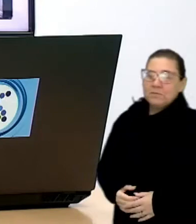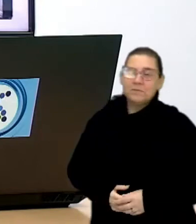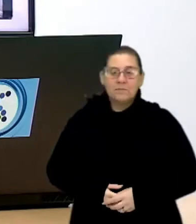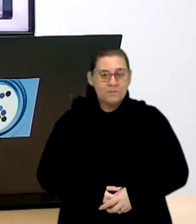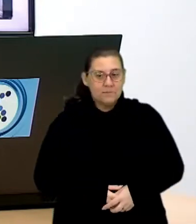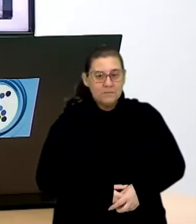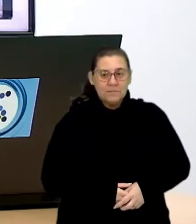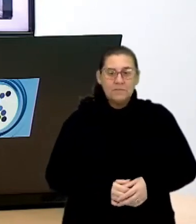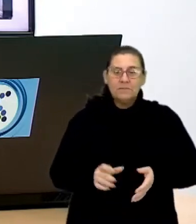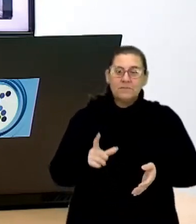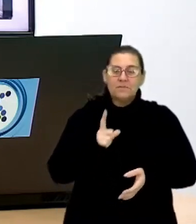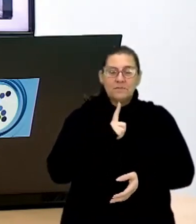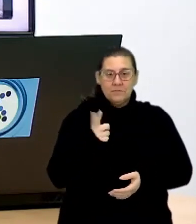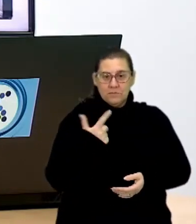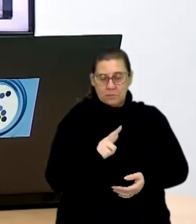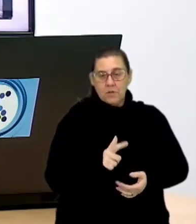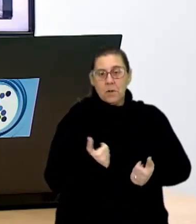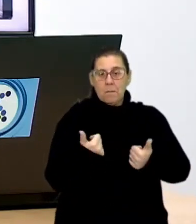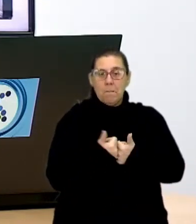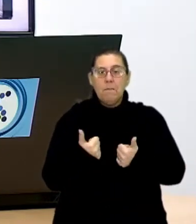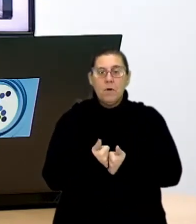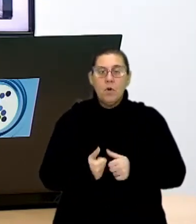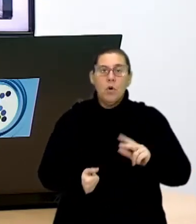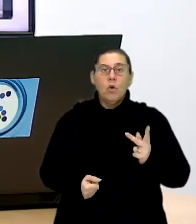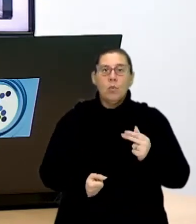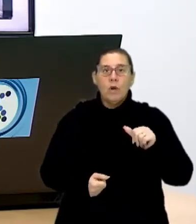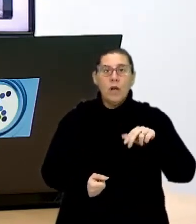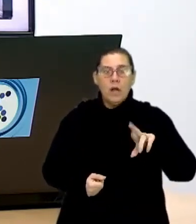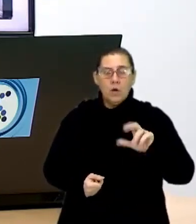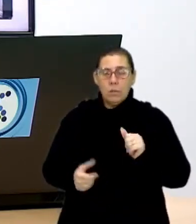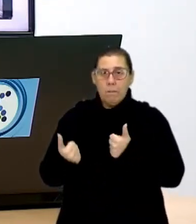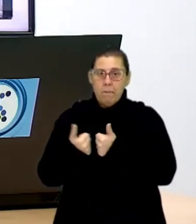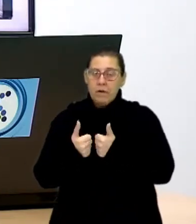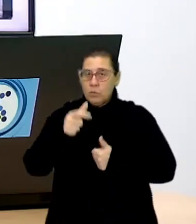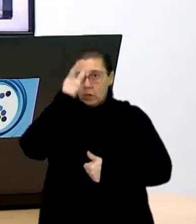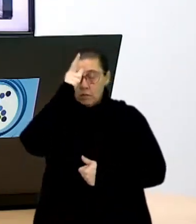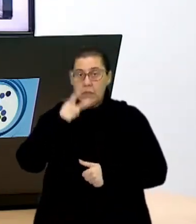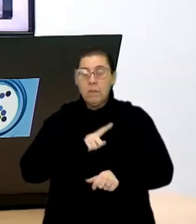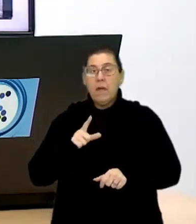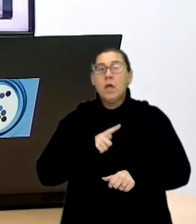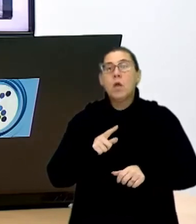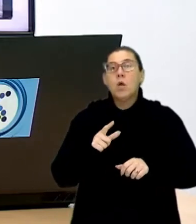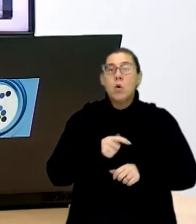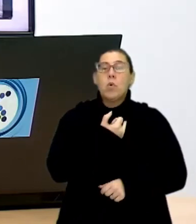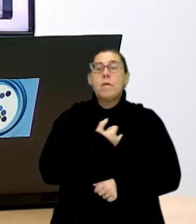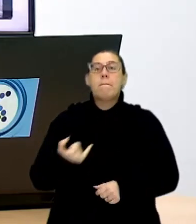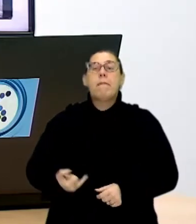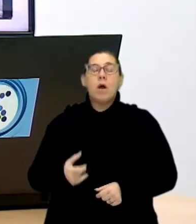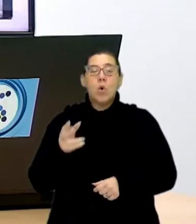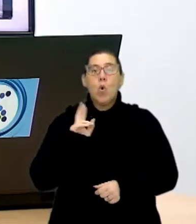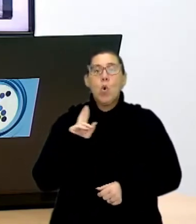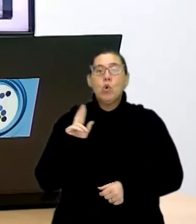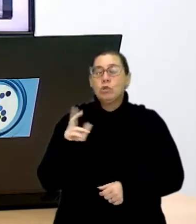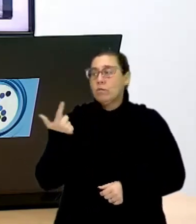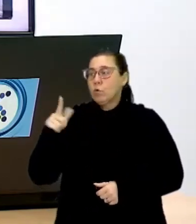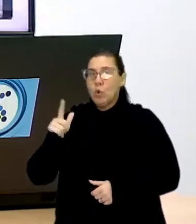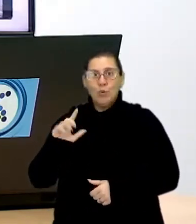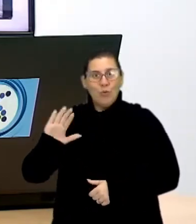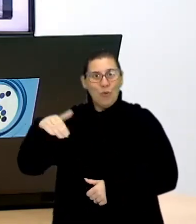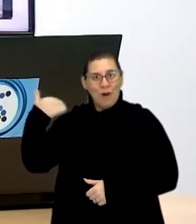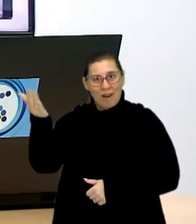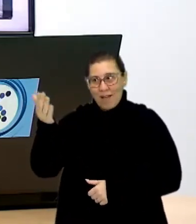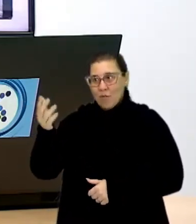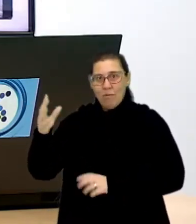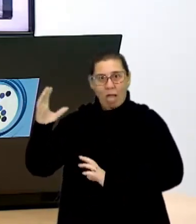do Império Austro-Húngaro, que estava do lado do Império Alemão. E você tinha o Império Russo, que estava do outro lado do conflito.